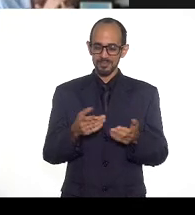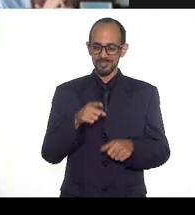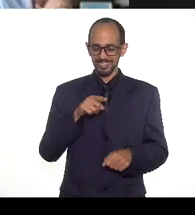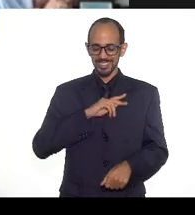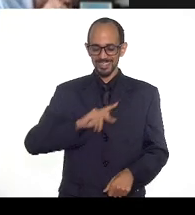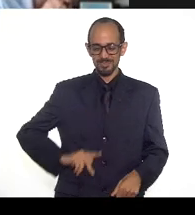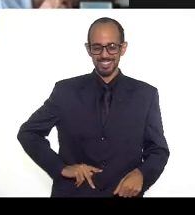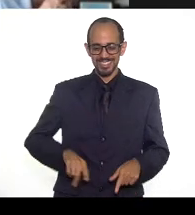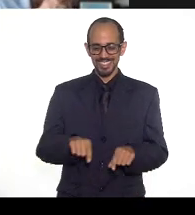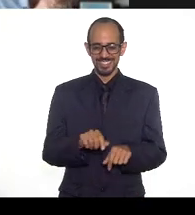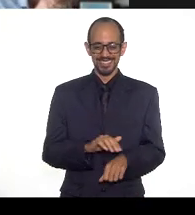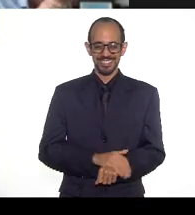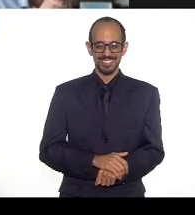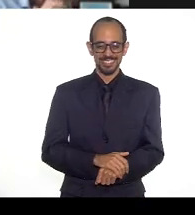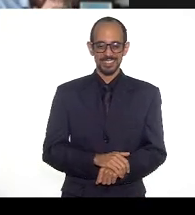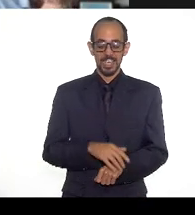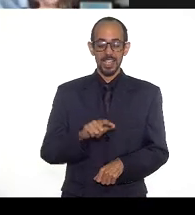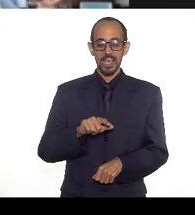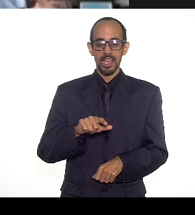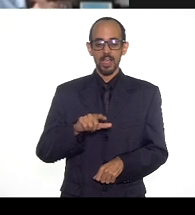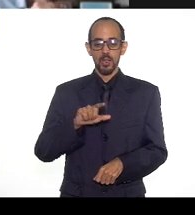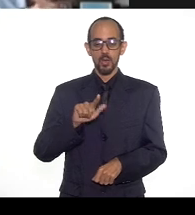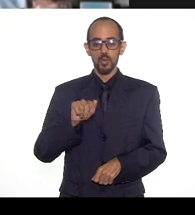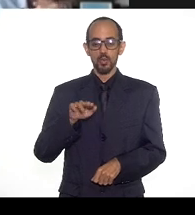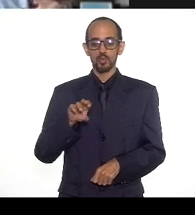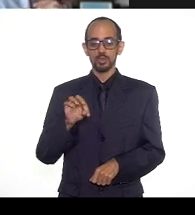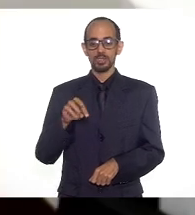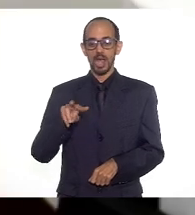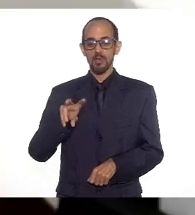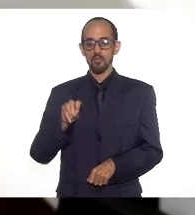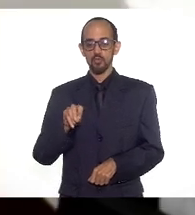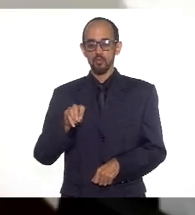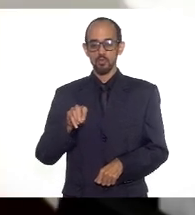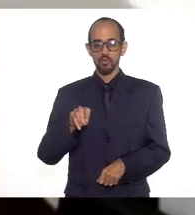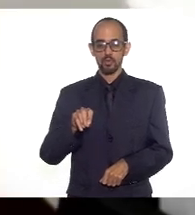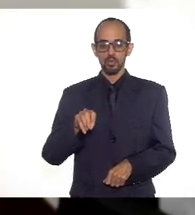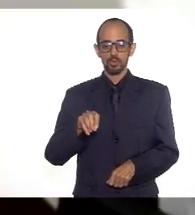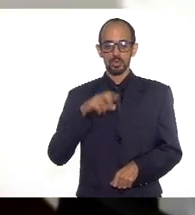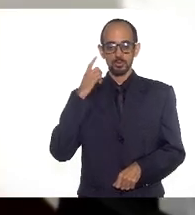Deputado Gustavo Schmidt. Deputado Gustavo Schmidt.